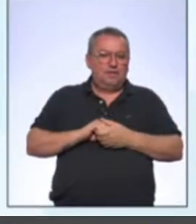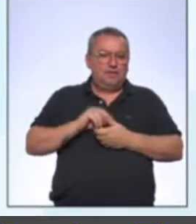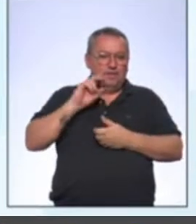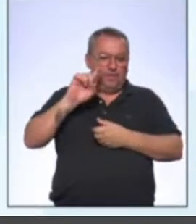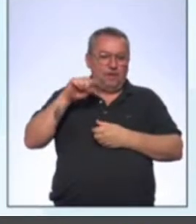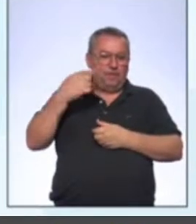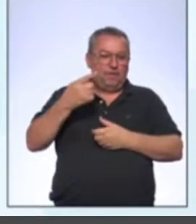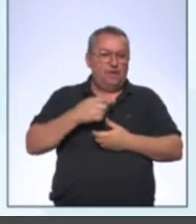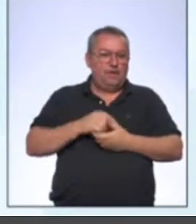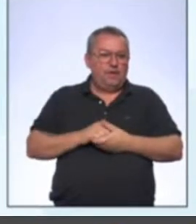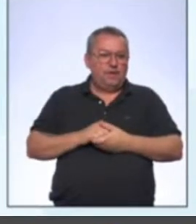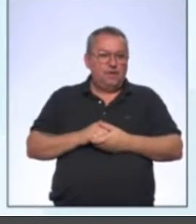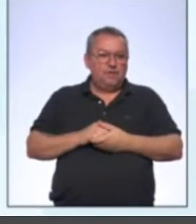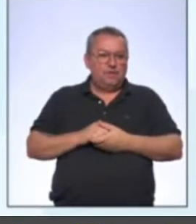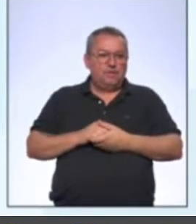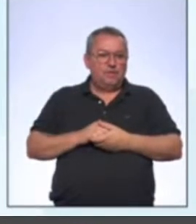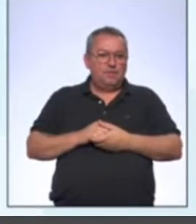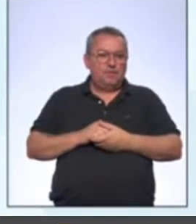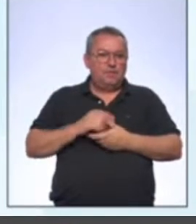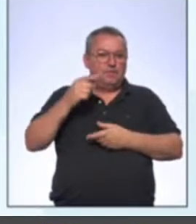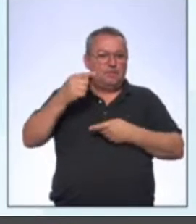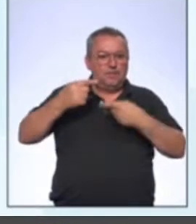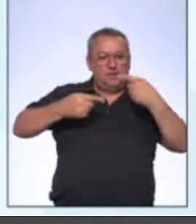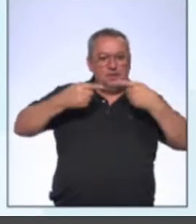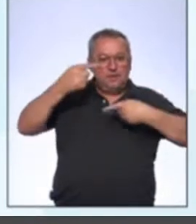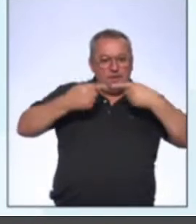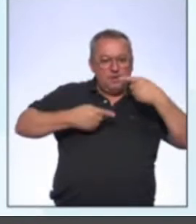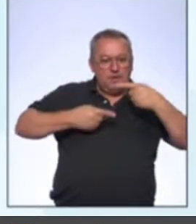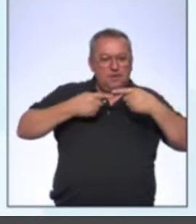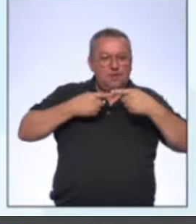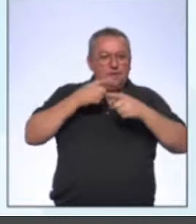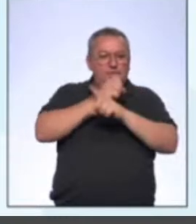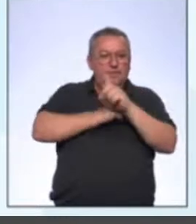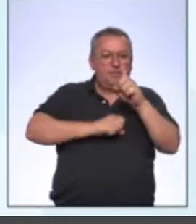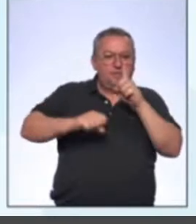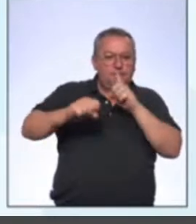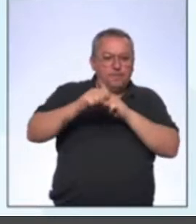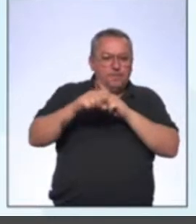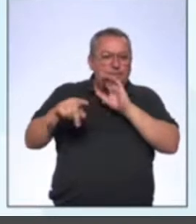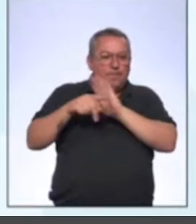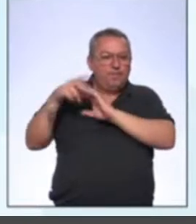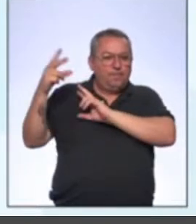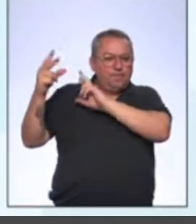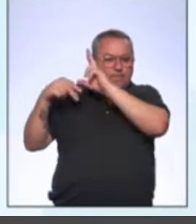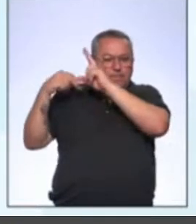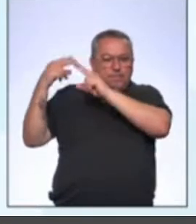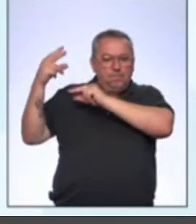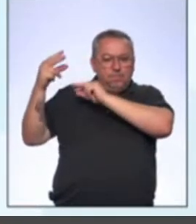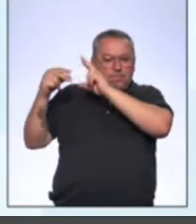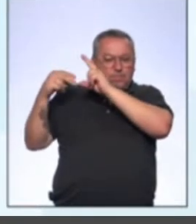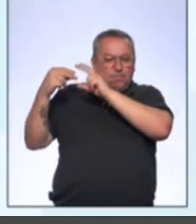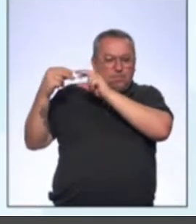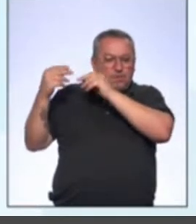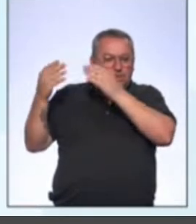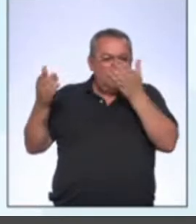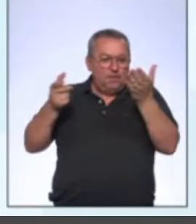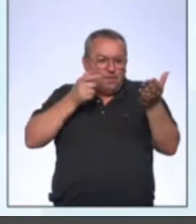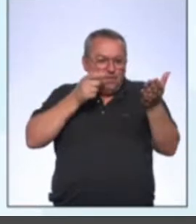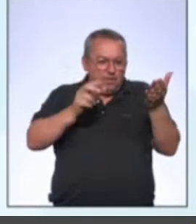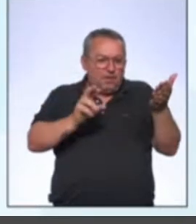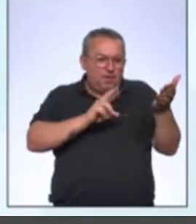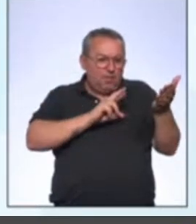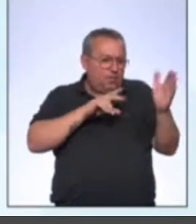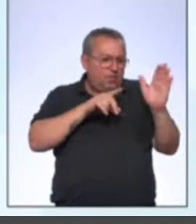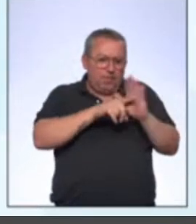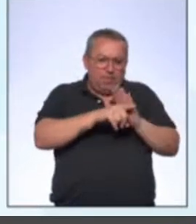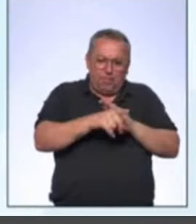próxima. Essa discussão sobre a construção histórica do conceito de adolescência. Olha, está respondida a